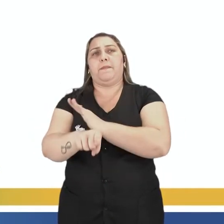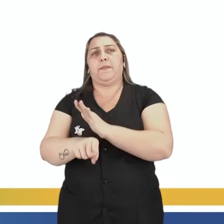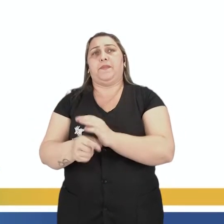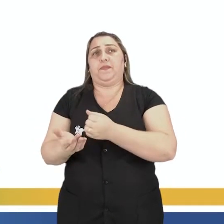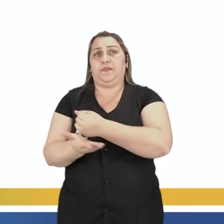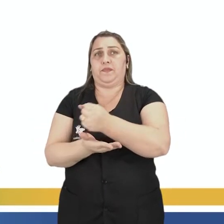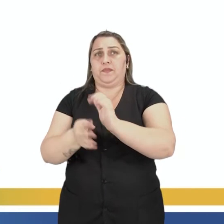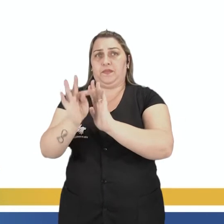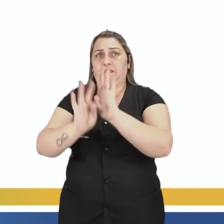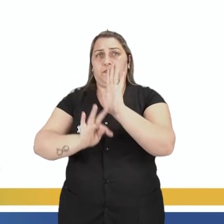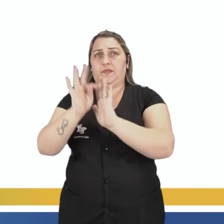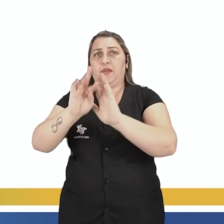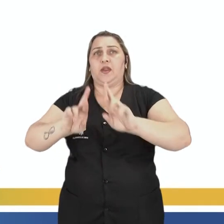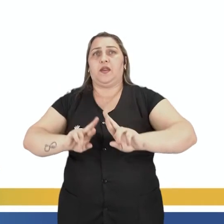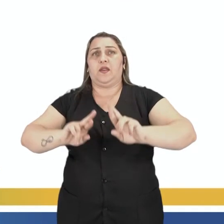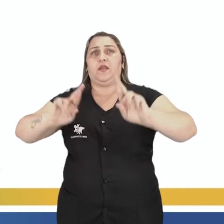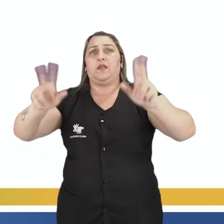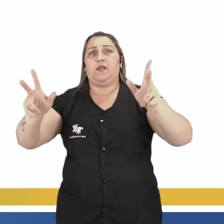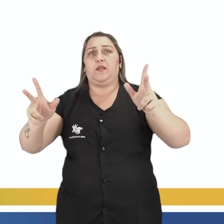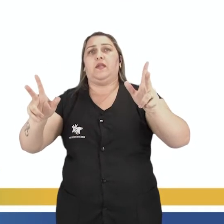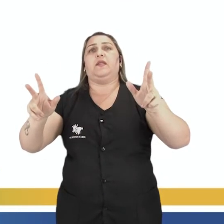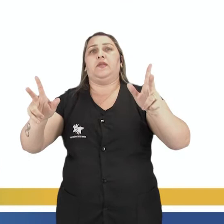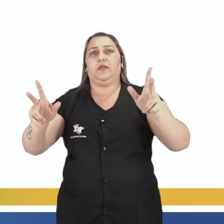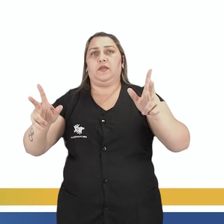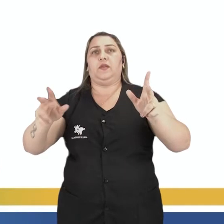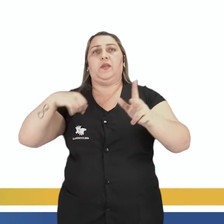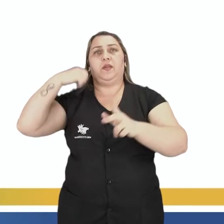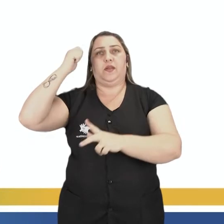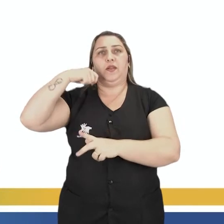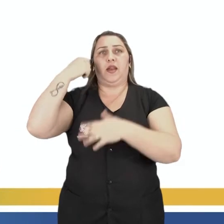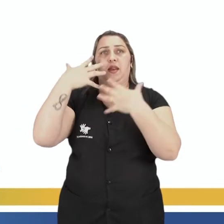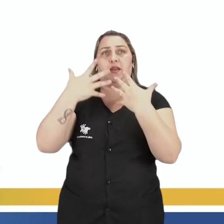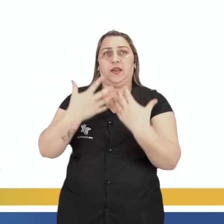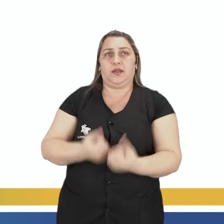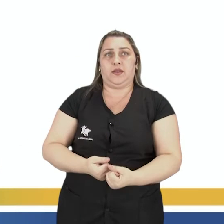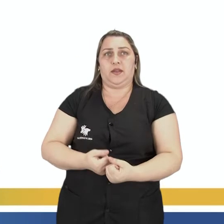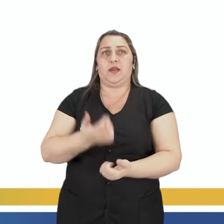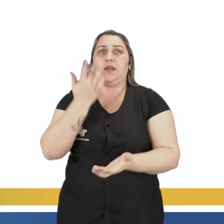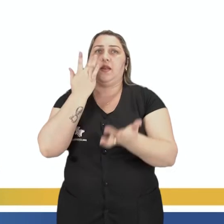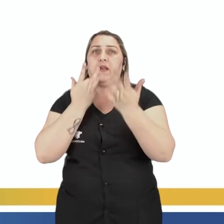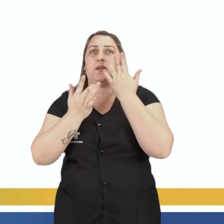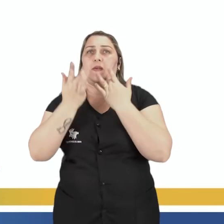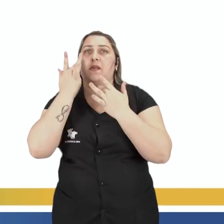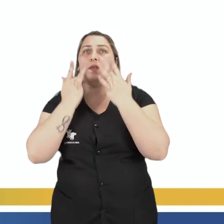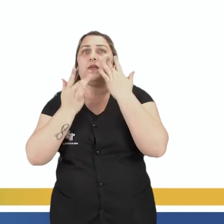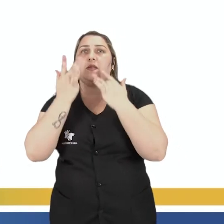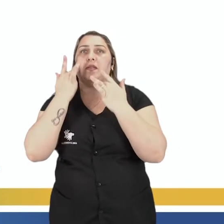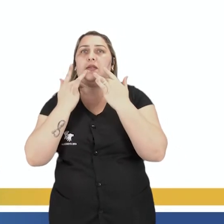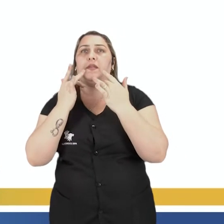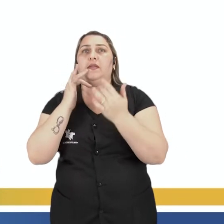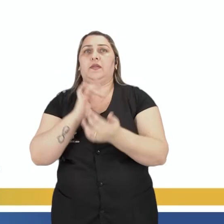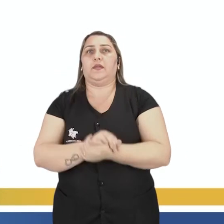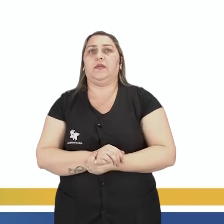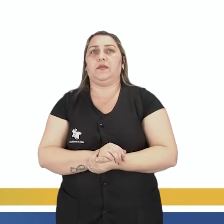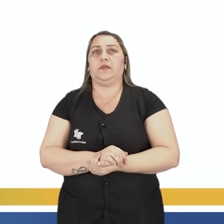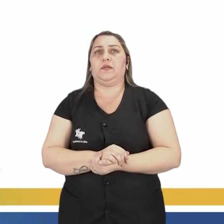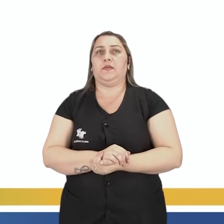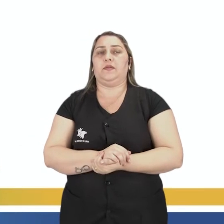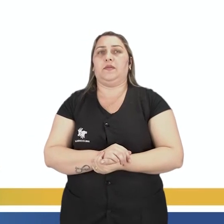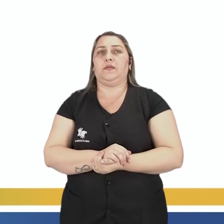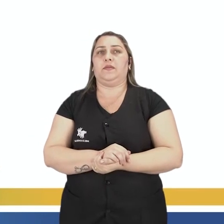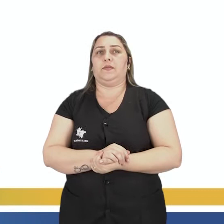Com base no texto, as diferenças e similaridades de atores são essenciais no teatro